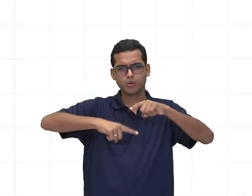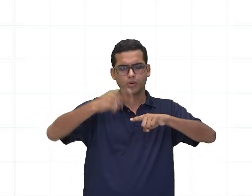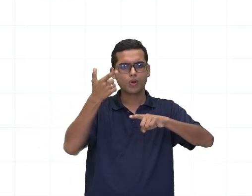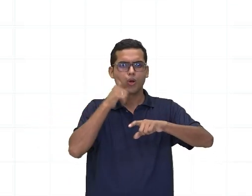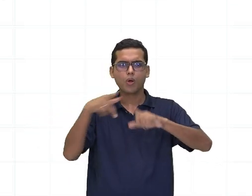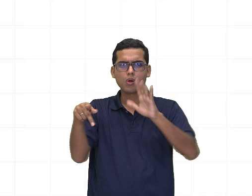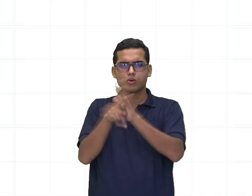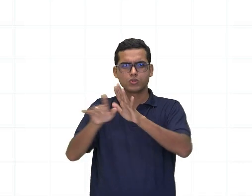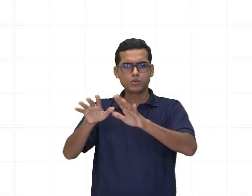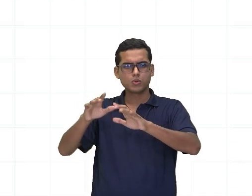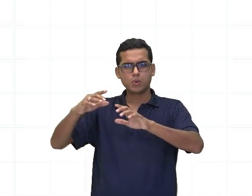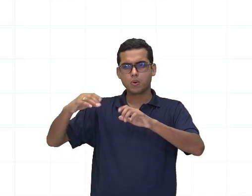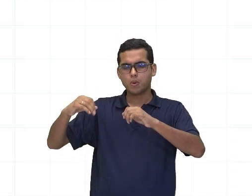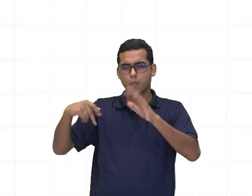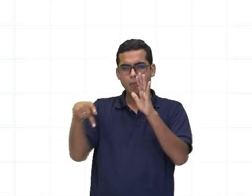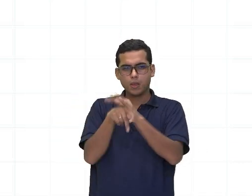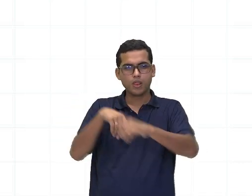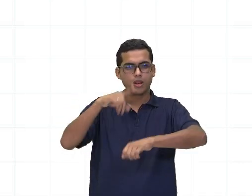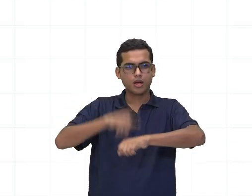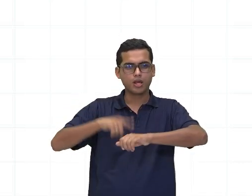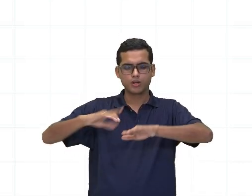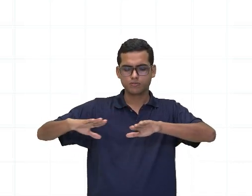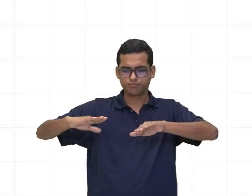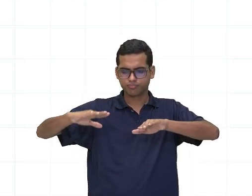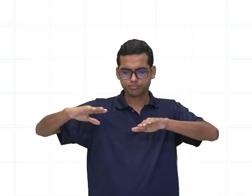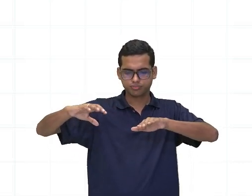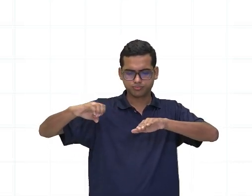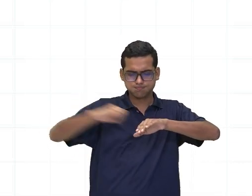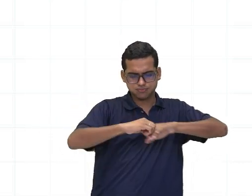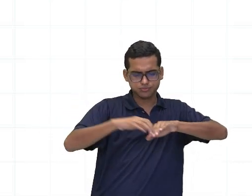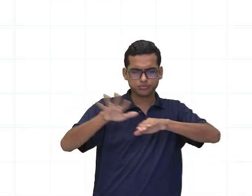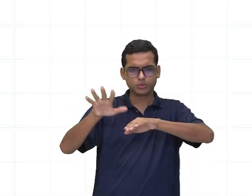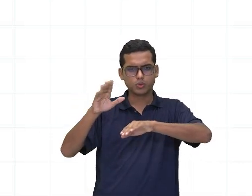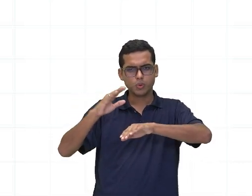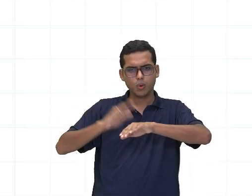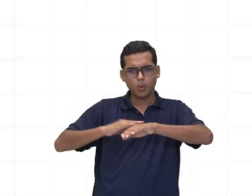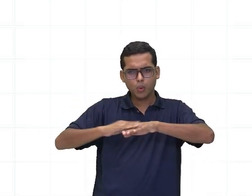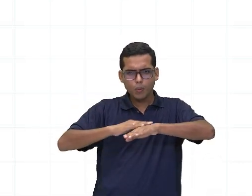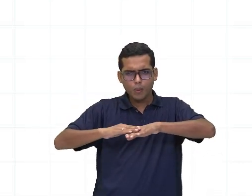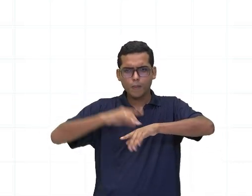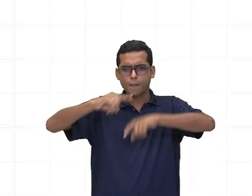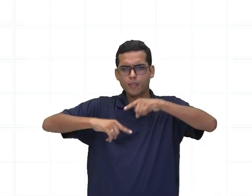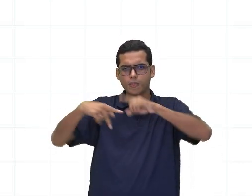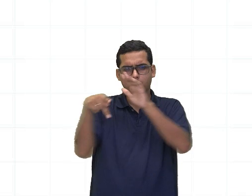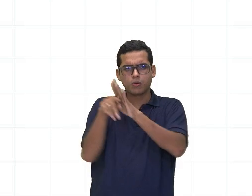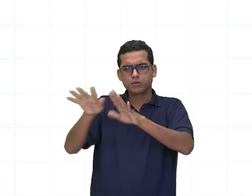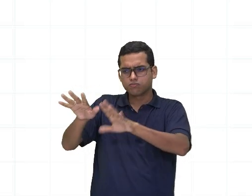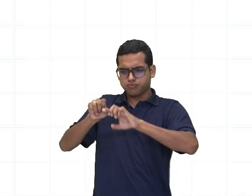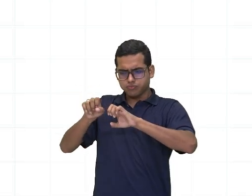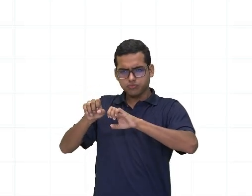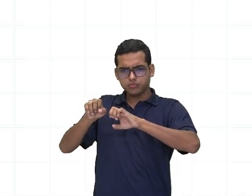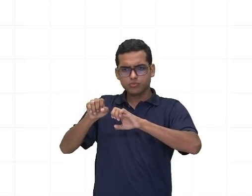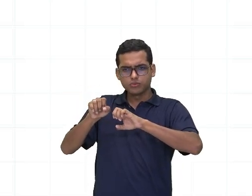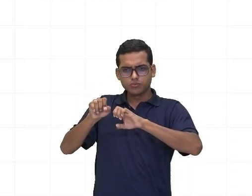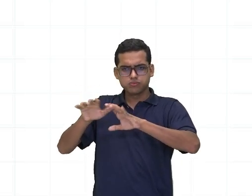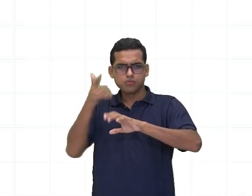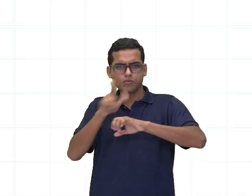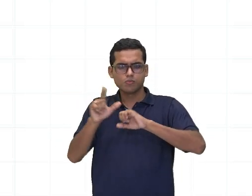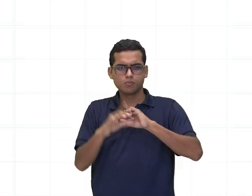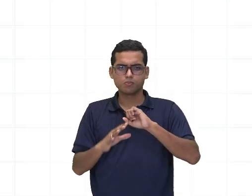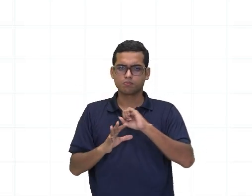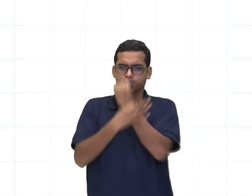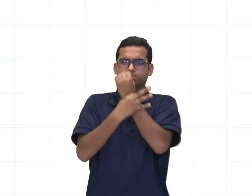vai absorver o impacto, trazendo ali segurança para os passageiros. Então, novamente,